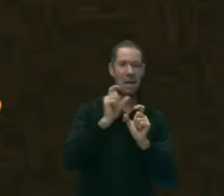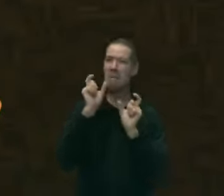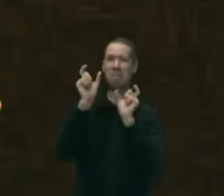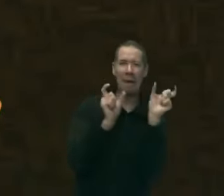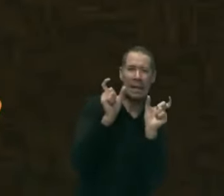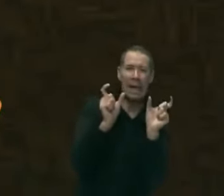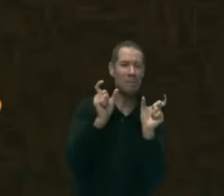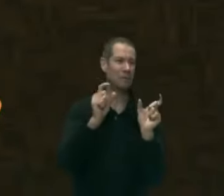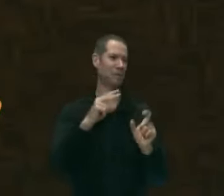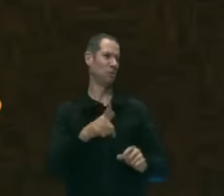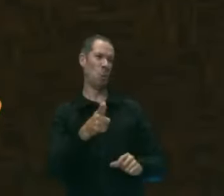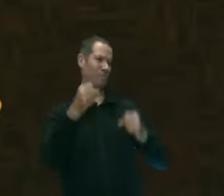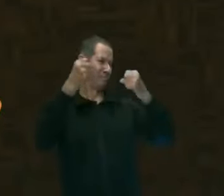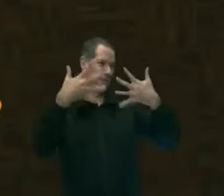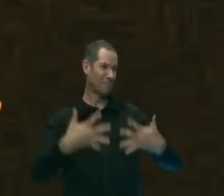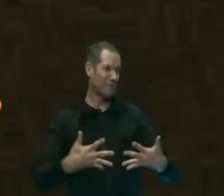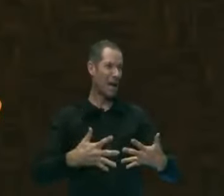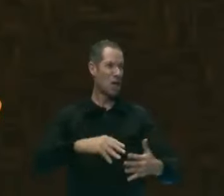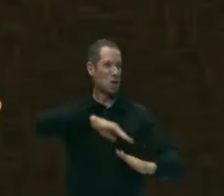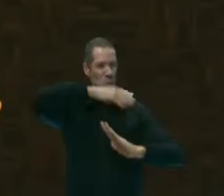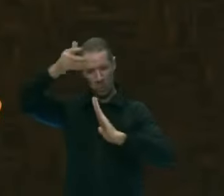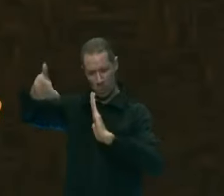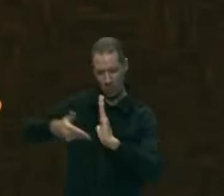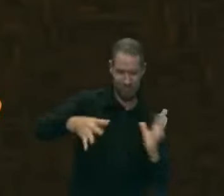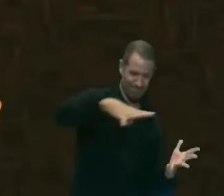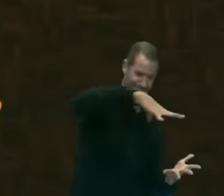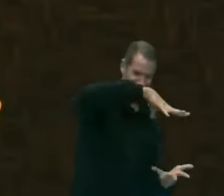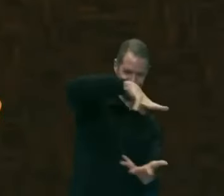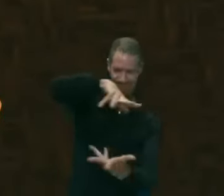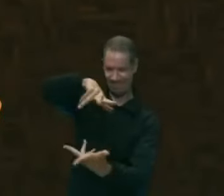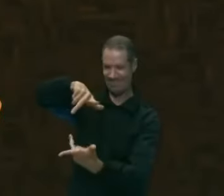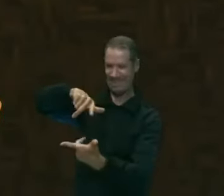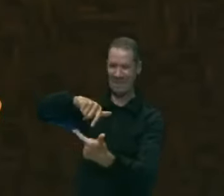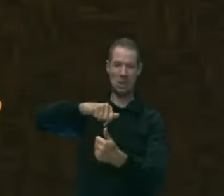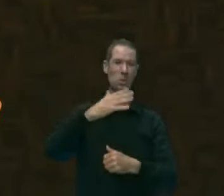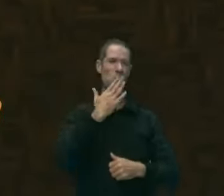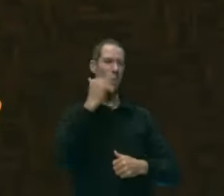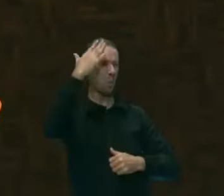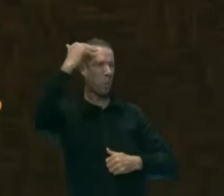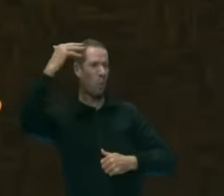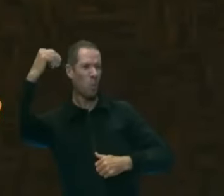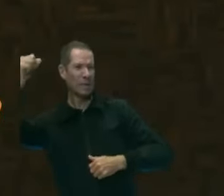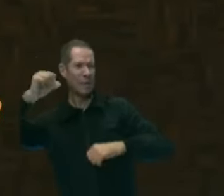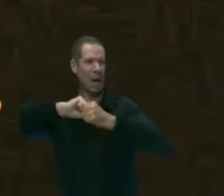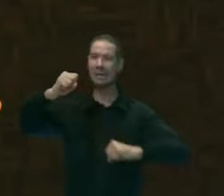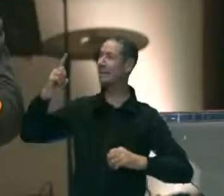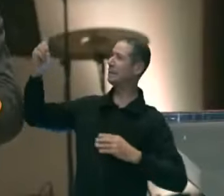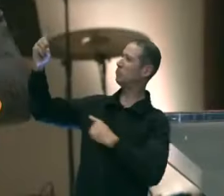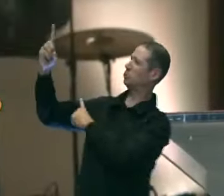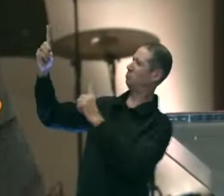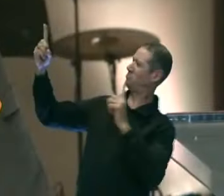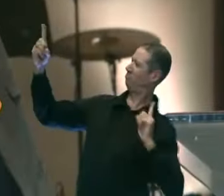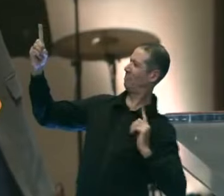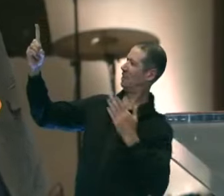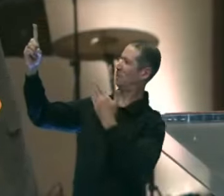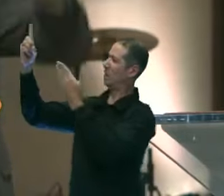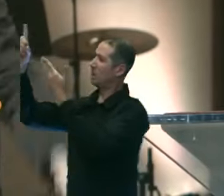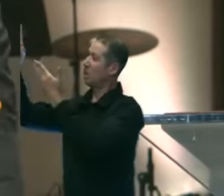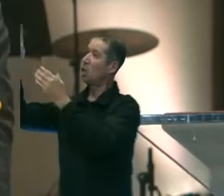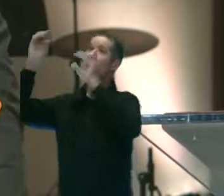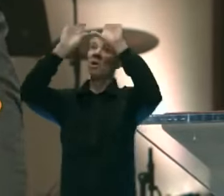se lhes ouve a voz, mas em toda a terra é conhecida a grandeza de Deus. Esse é o nosso Deus. Ele mede os céus